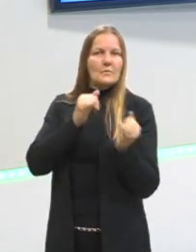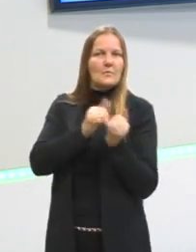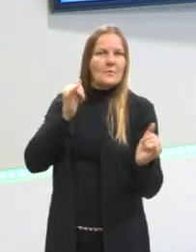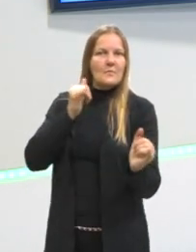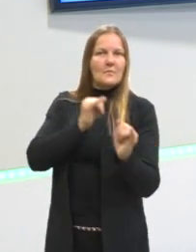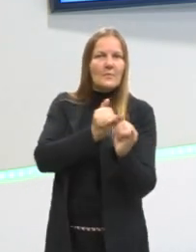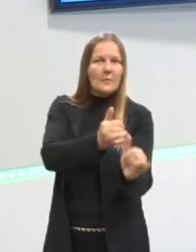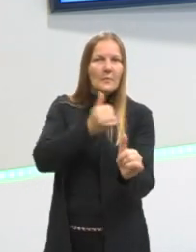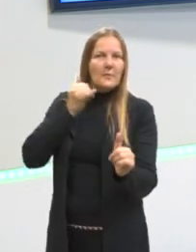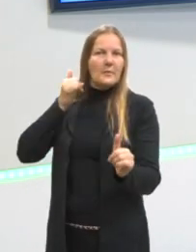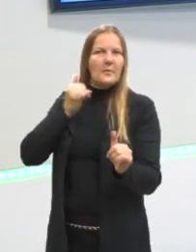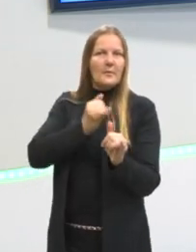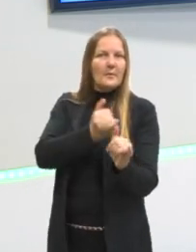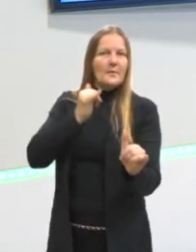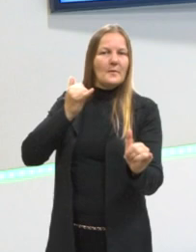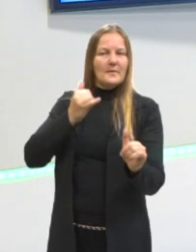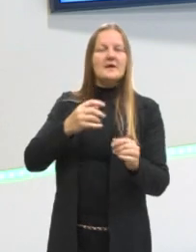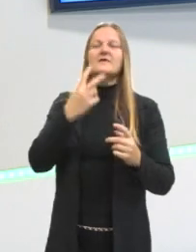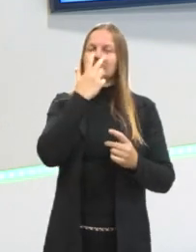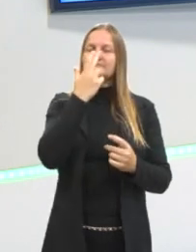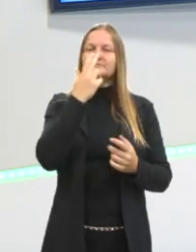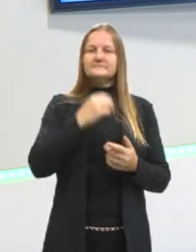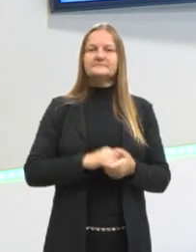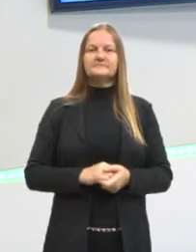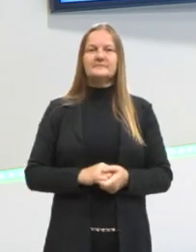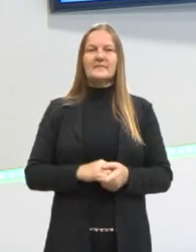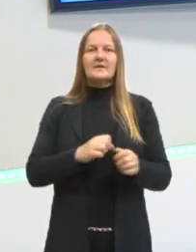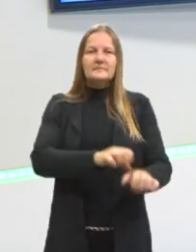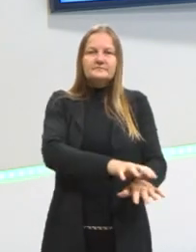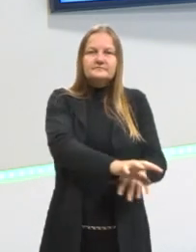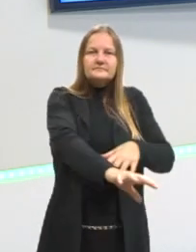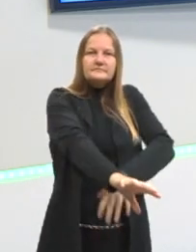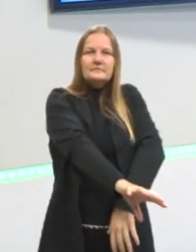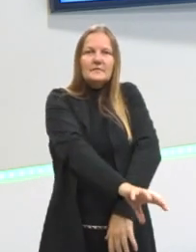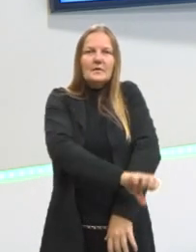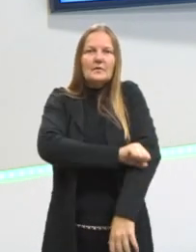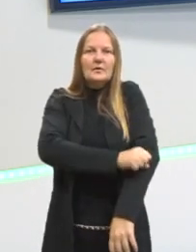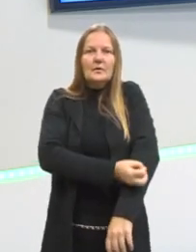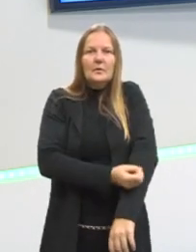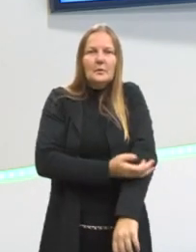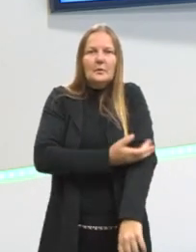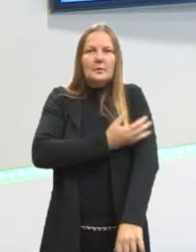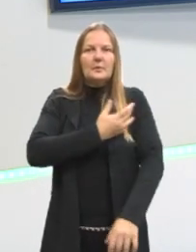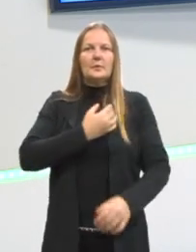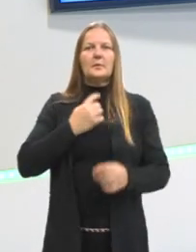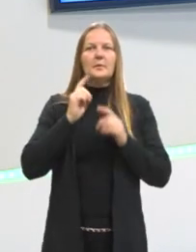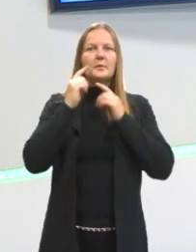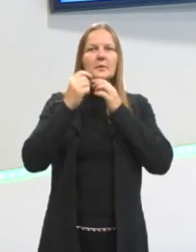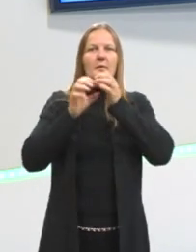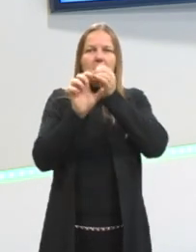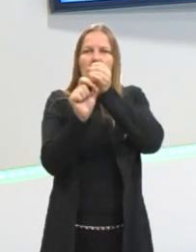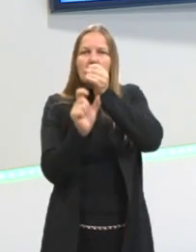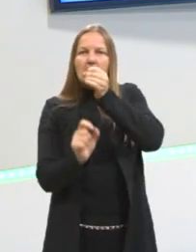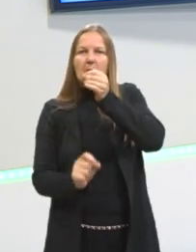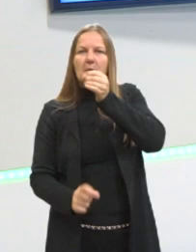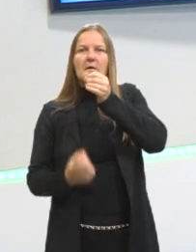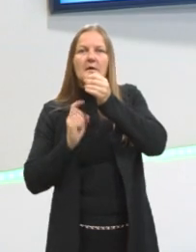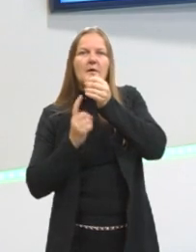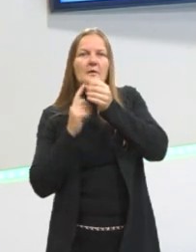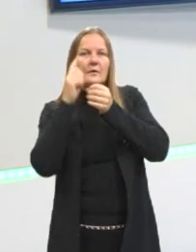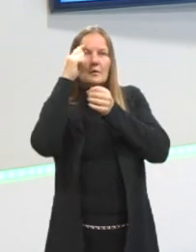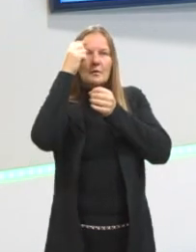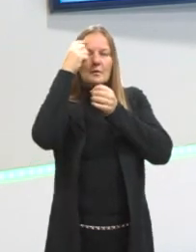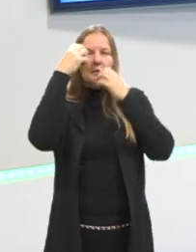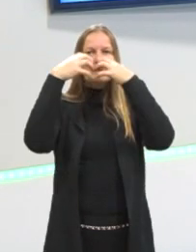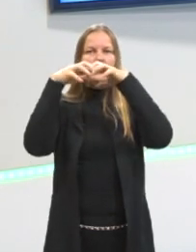informação toda tá então é assim chega no sistema periférico se tem um periférico chega na medula medula vai para o cérebro